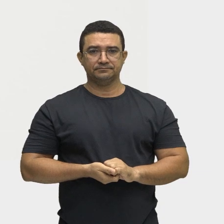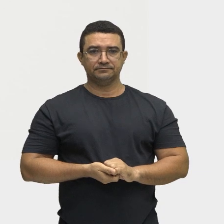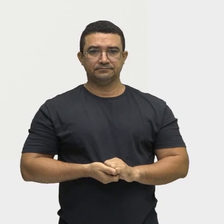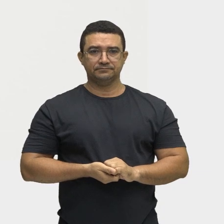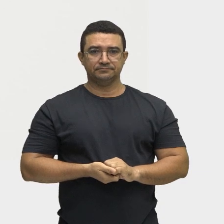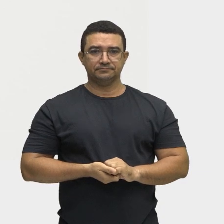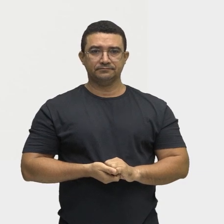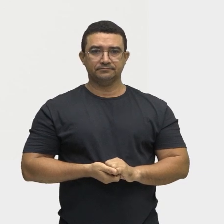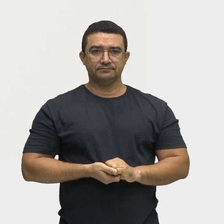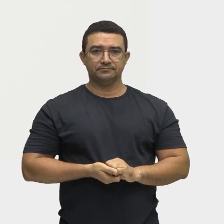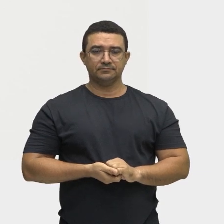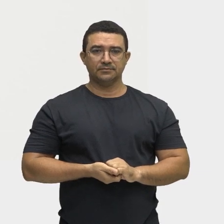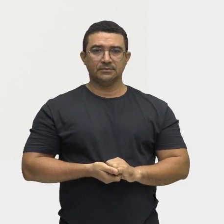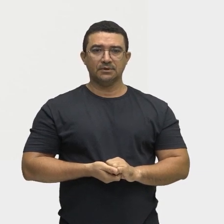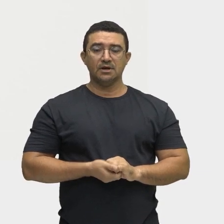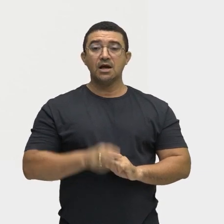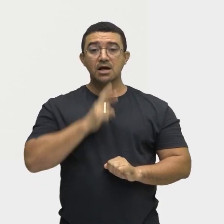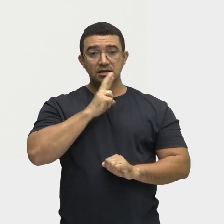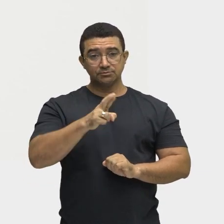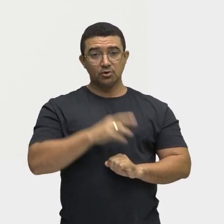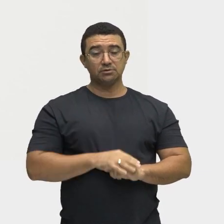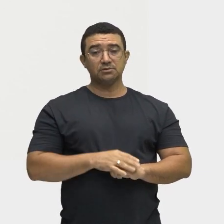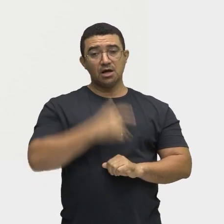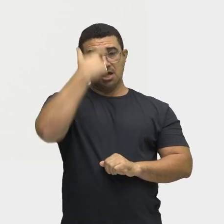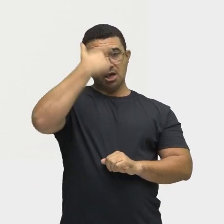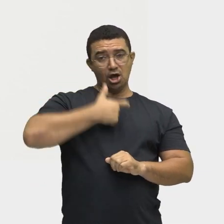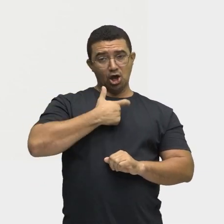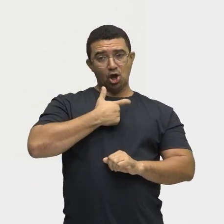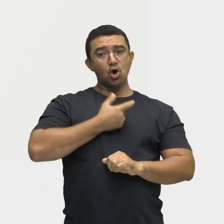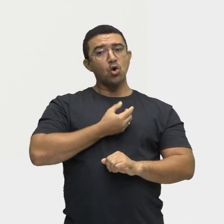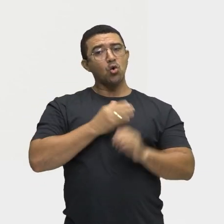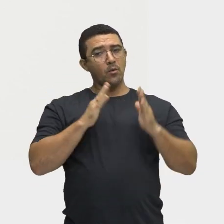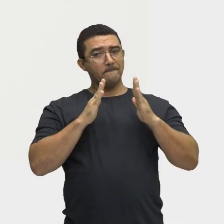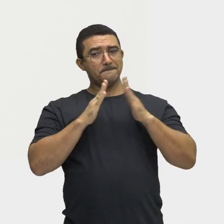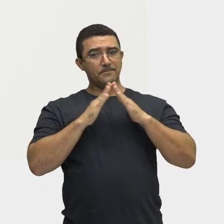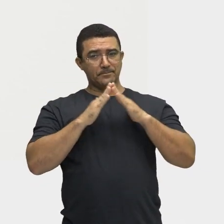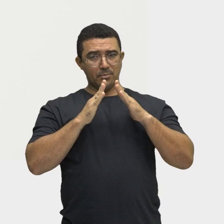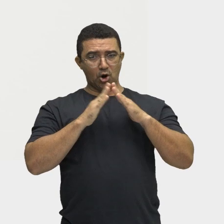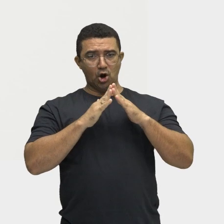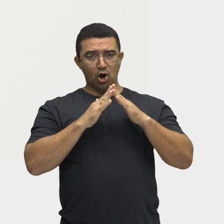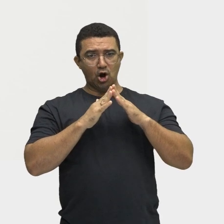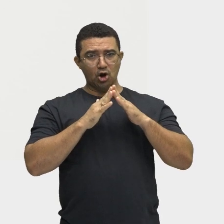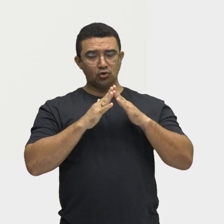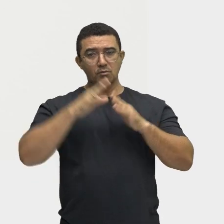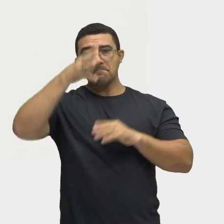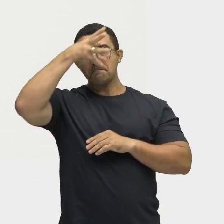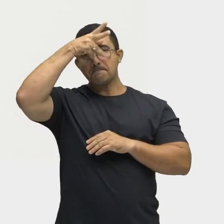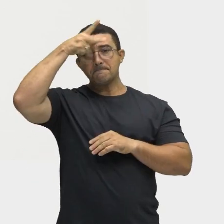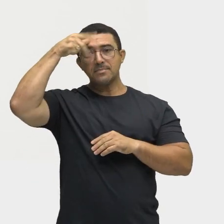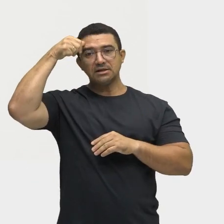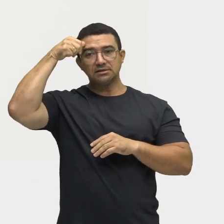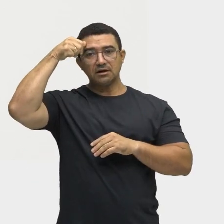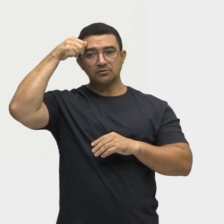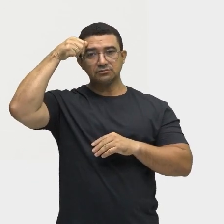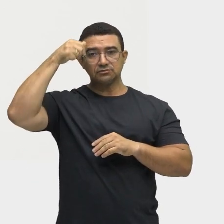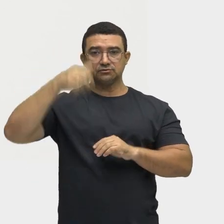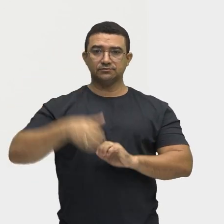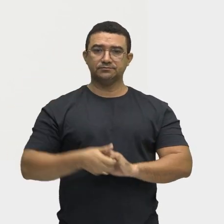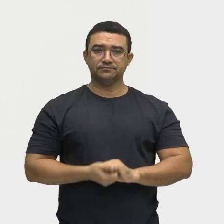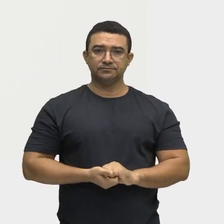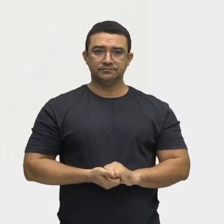live. E o teacher Virgílio respondeu de acordo com a sua realidade, né? I live, eu moro, eu vivo.